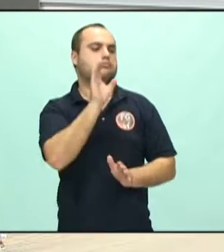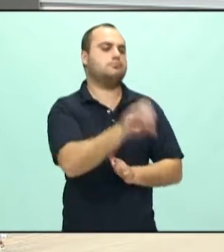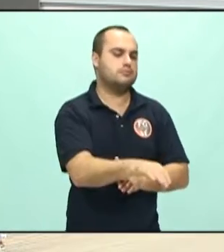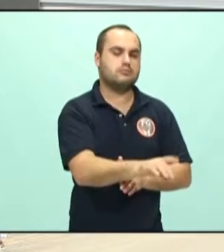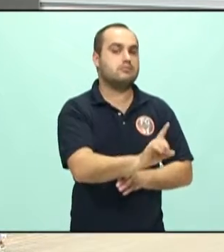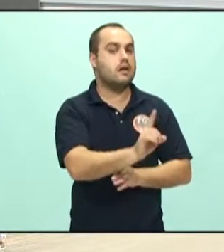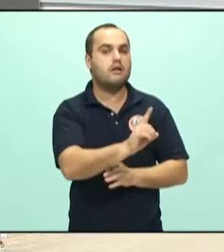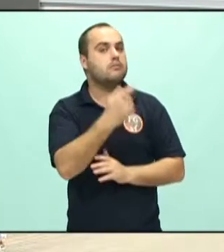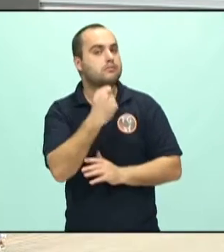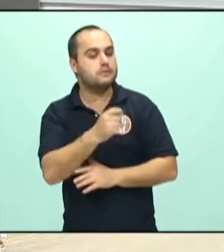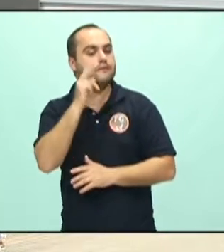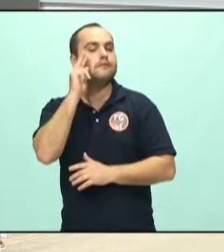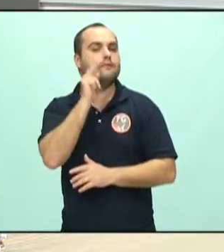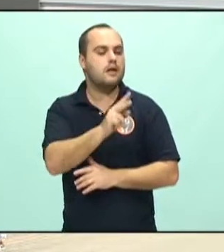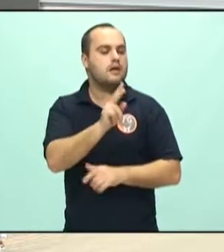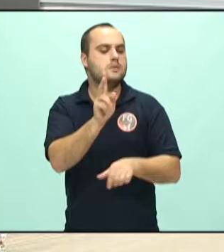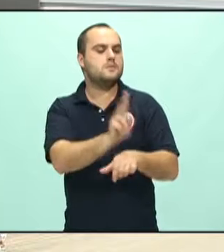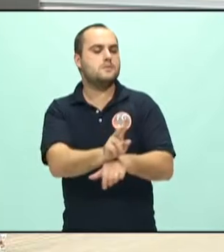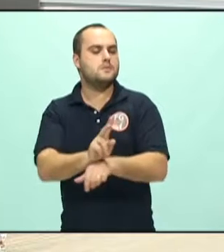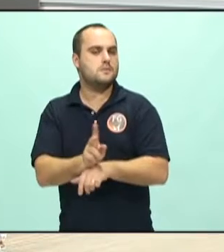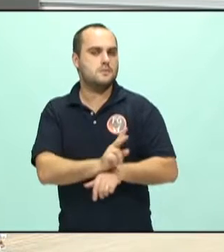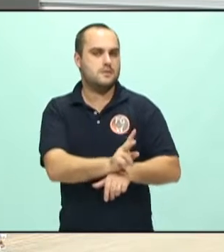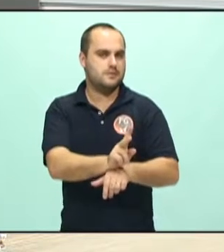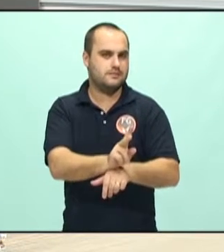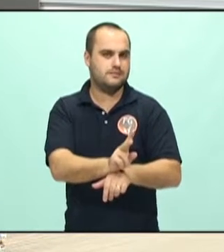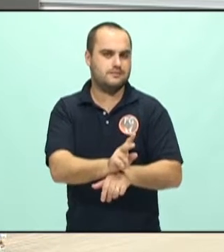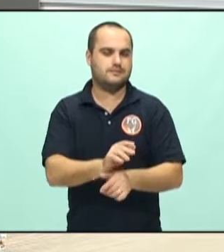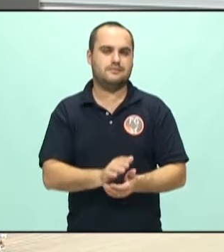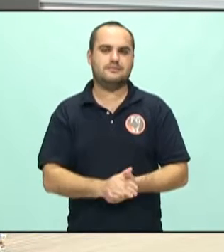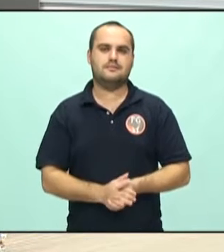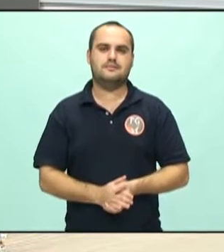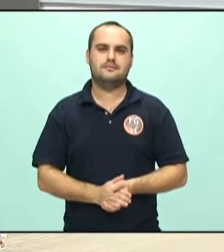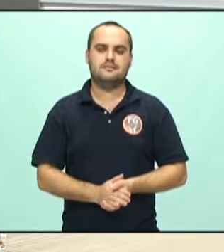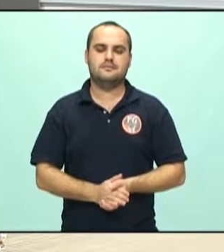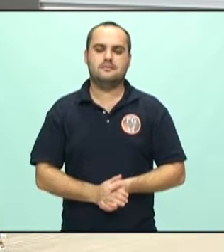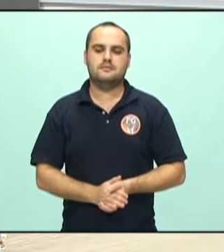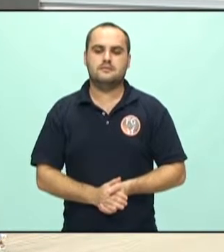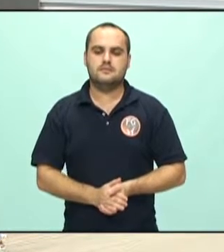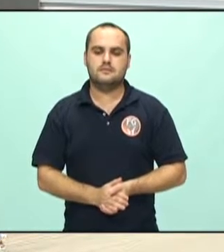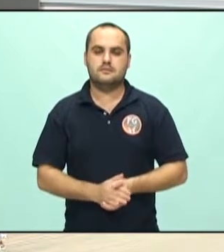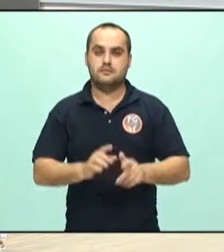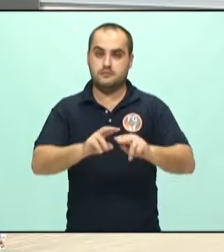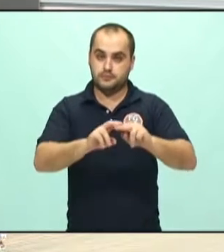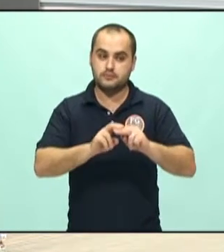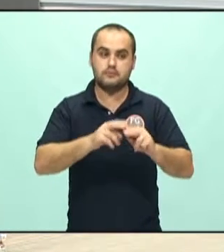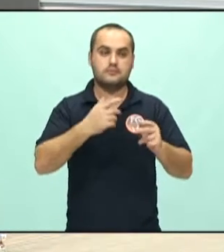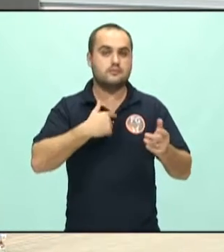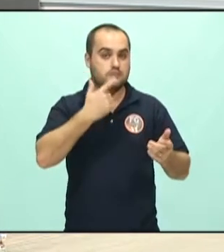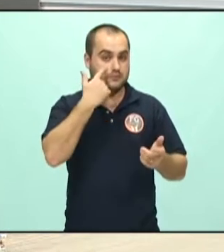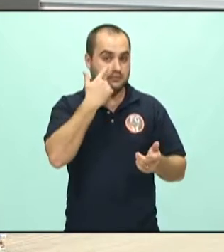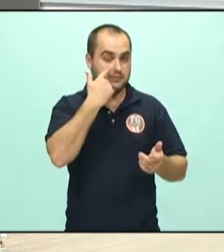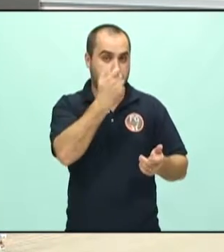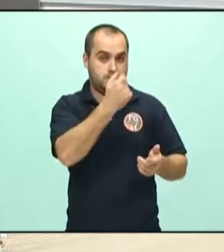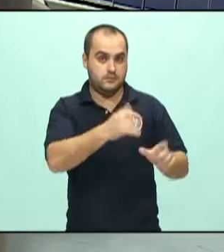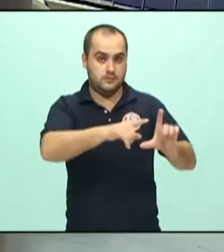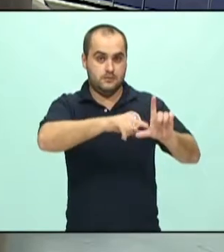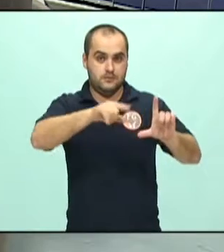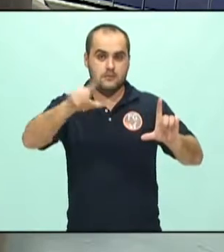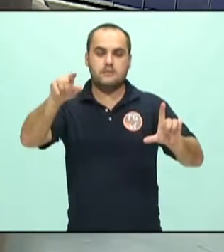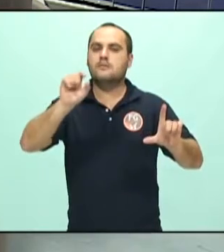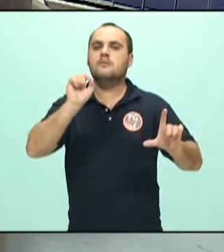é e nós partimos muito dada dos indicadores é baseado na balneabilidade